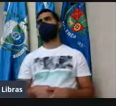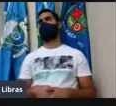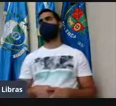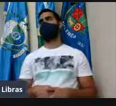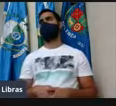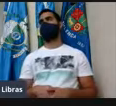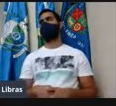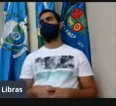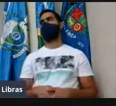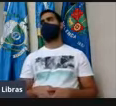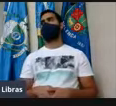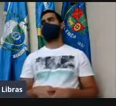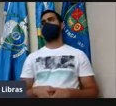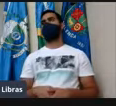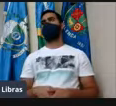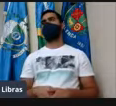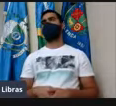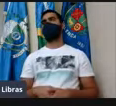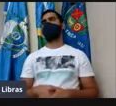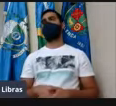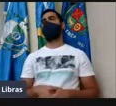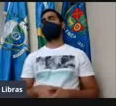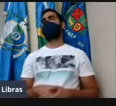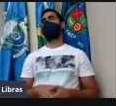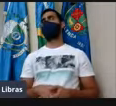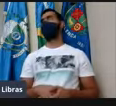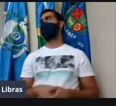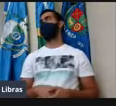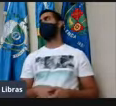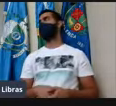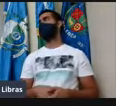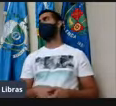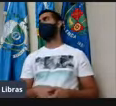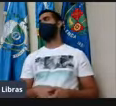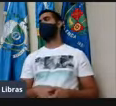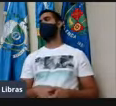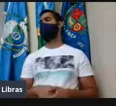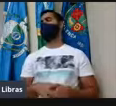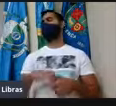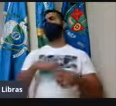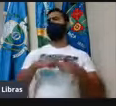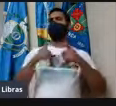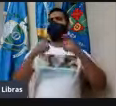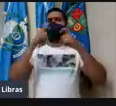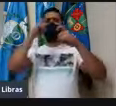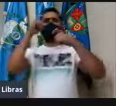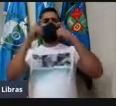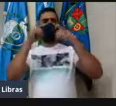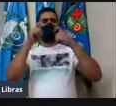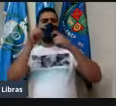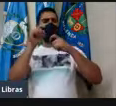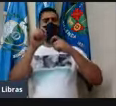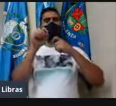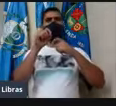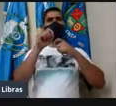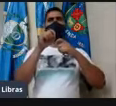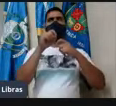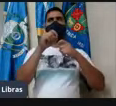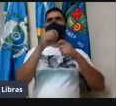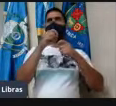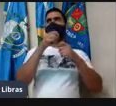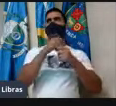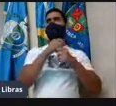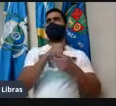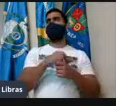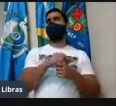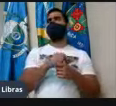A parte financeira, também, há uma preocupação muito grande do executivo em cima dos cumprimentos, mesmo às